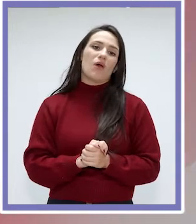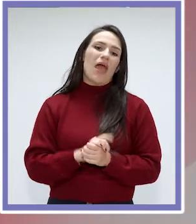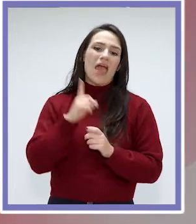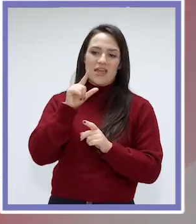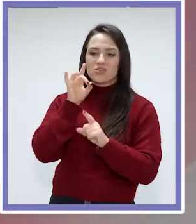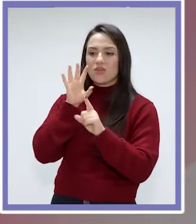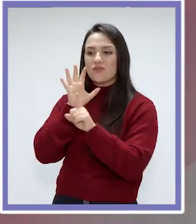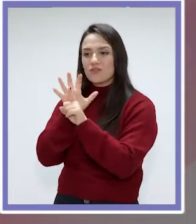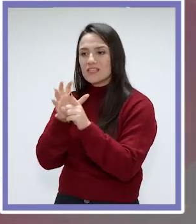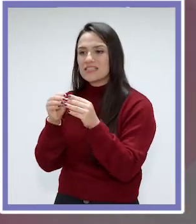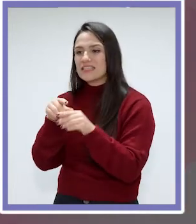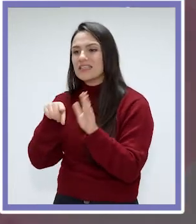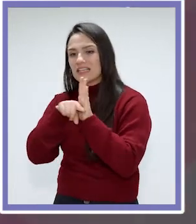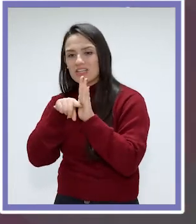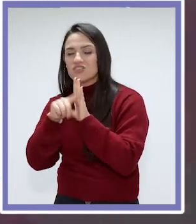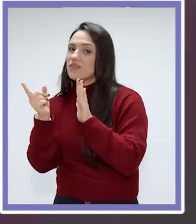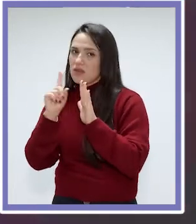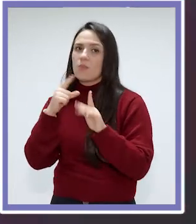termos negativos.